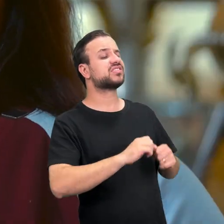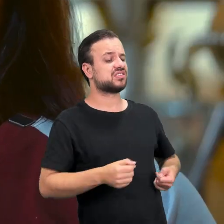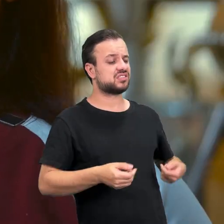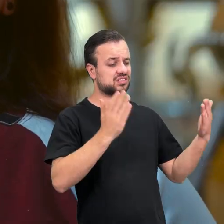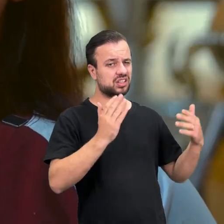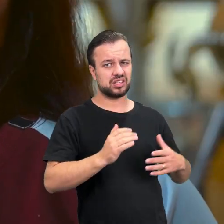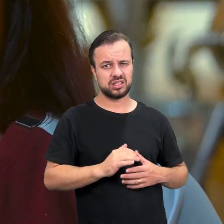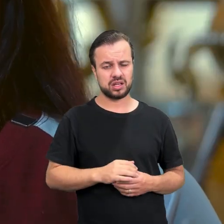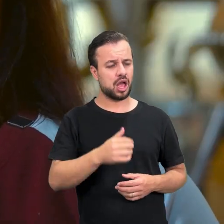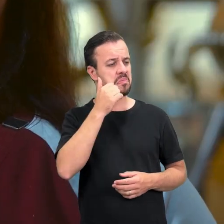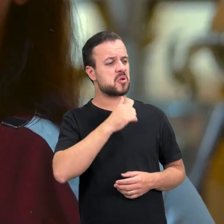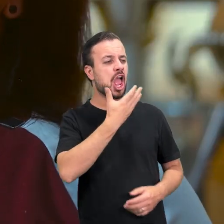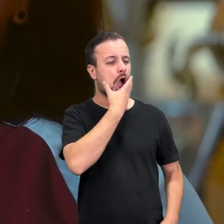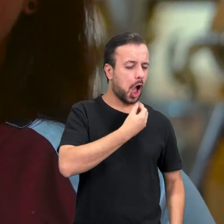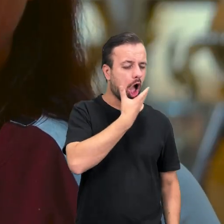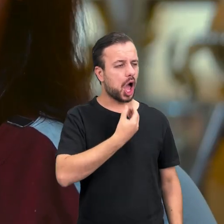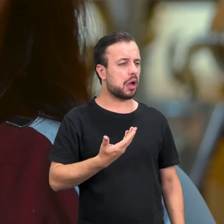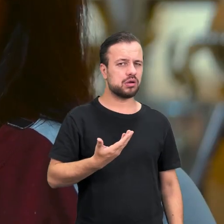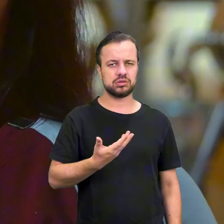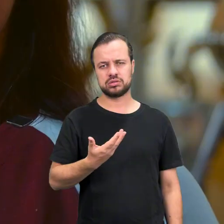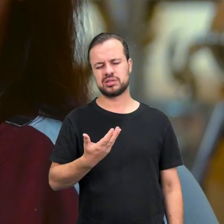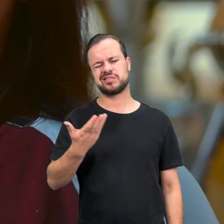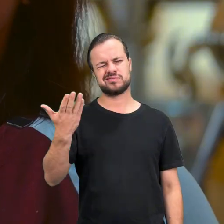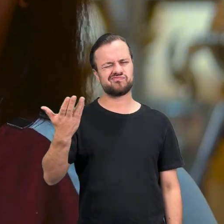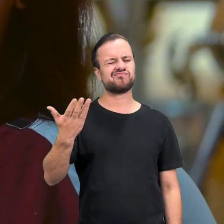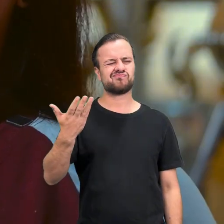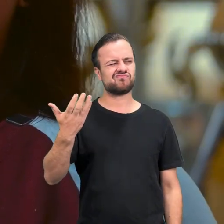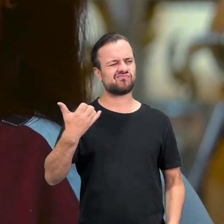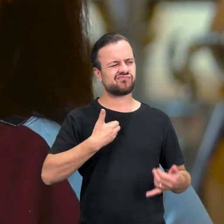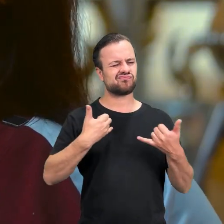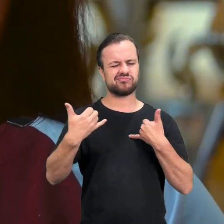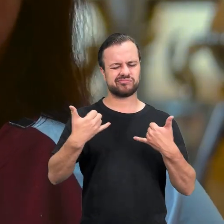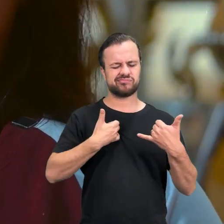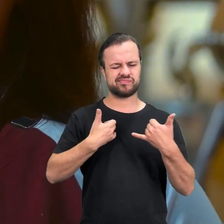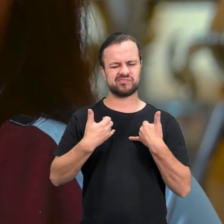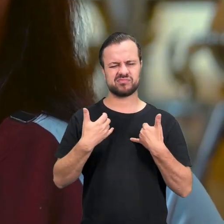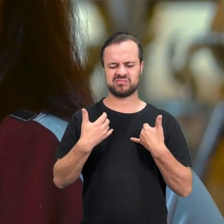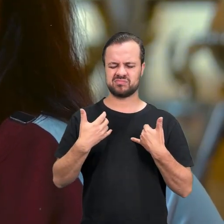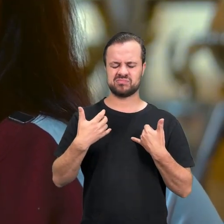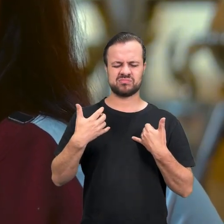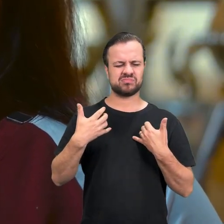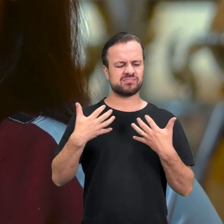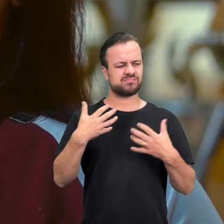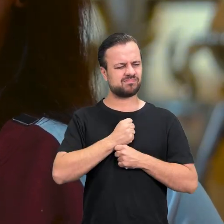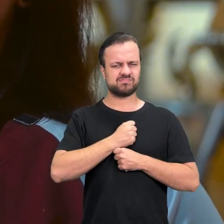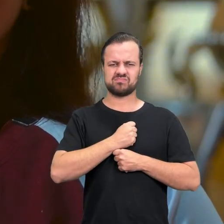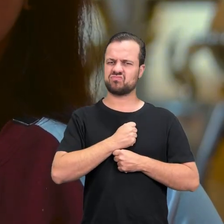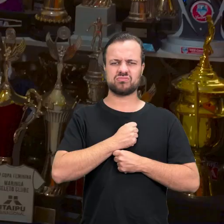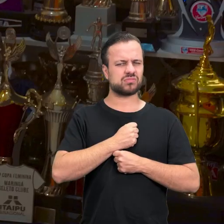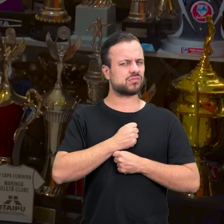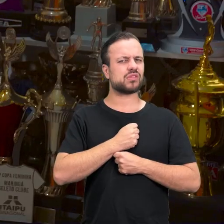aí? Né? Mulher macho. E essas coisas que acabavam com a gente. Eu